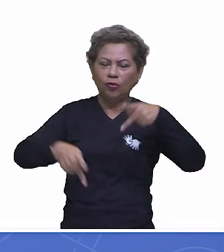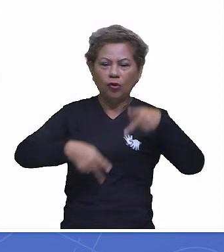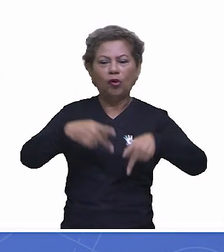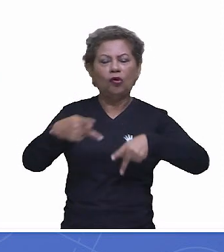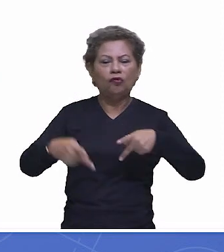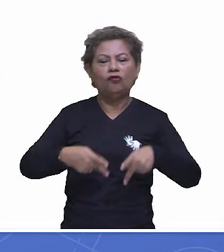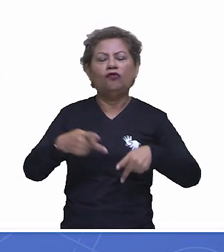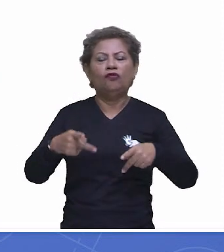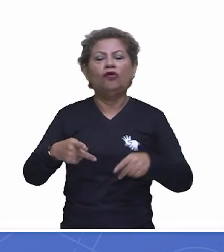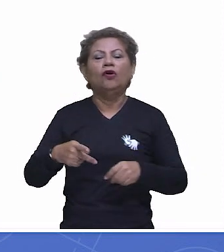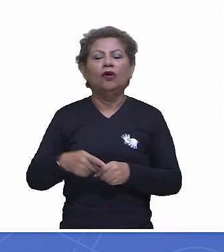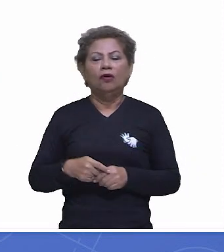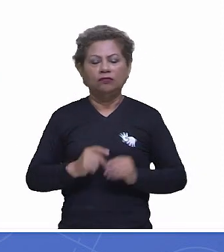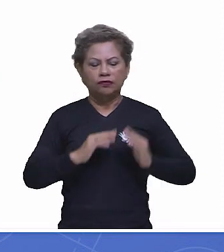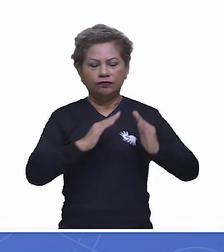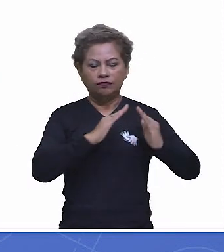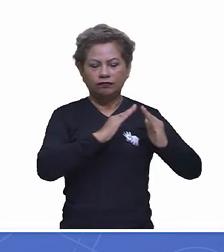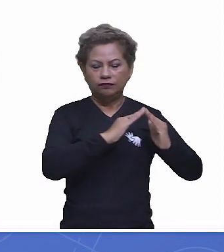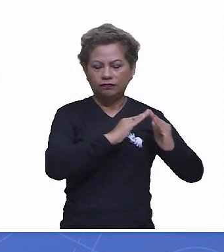milhares de vilas